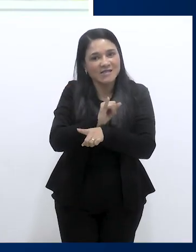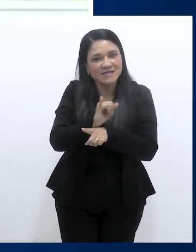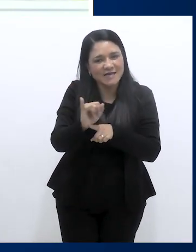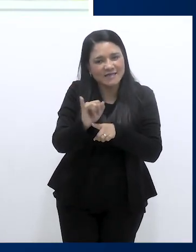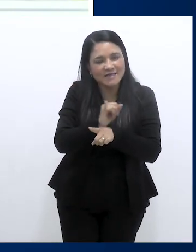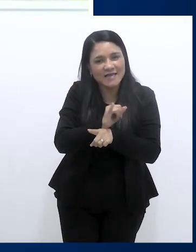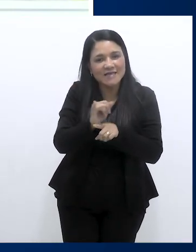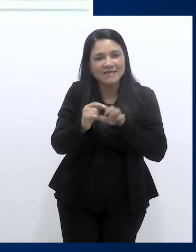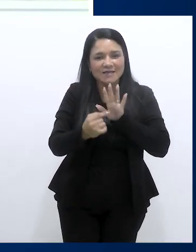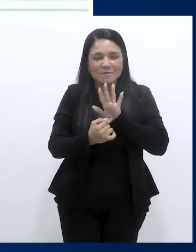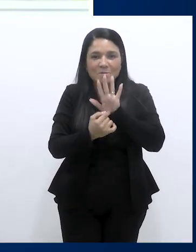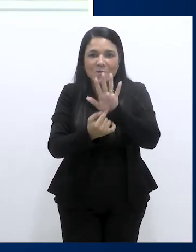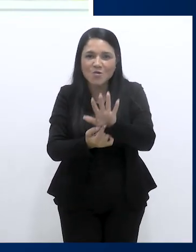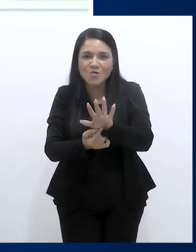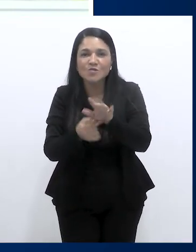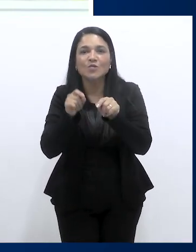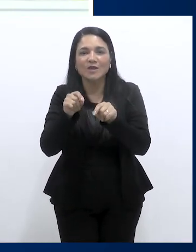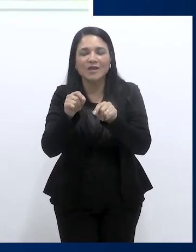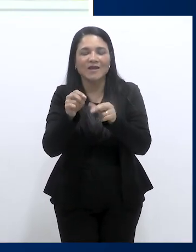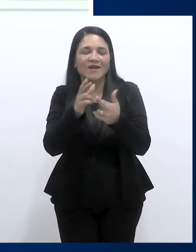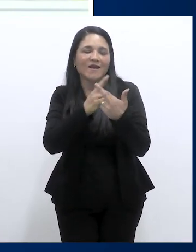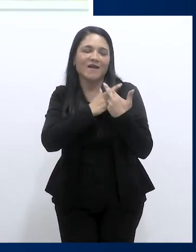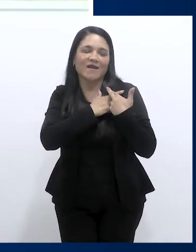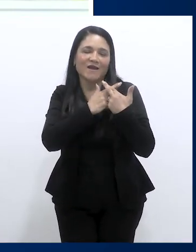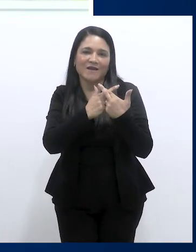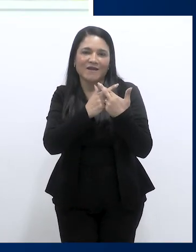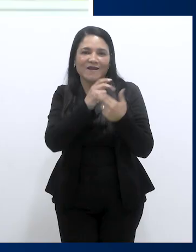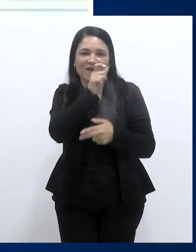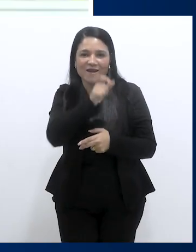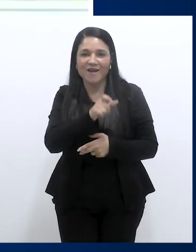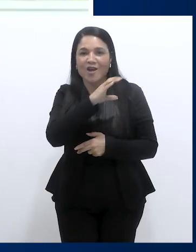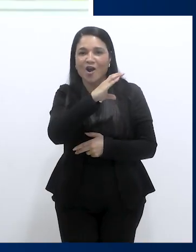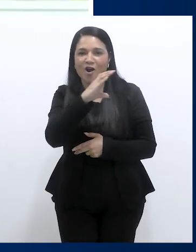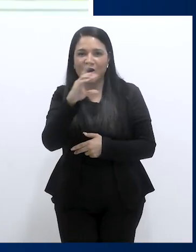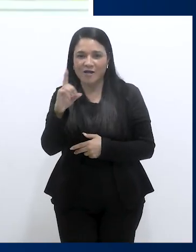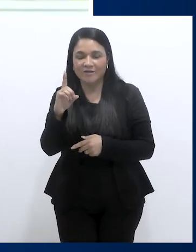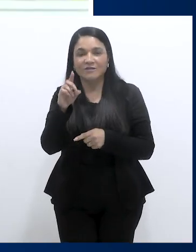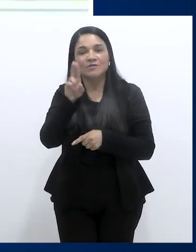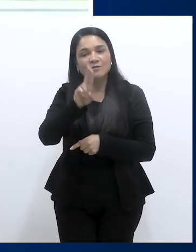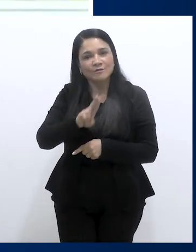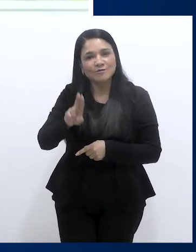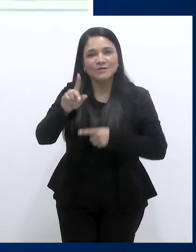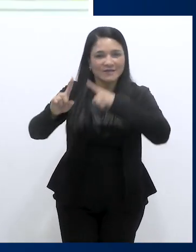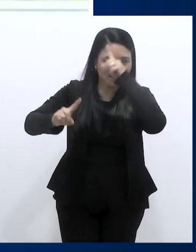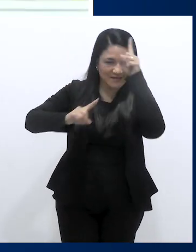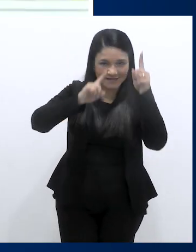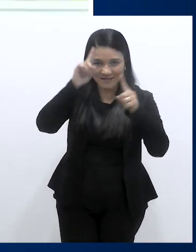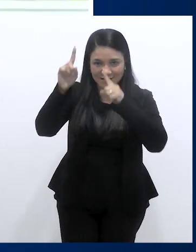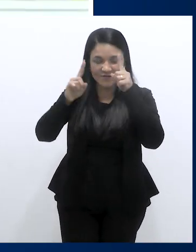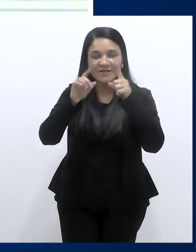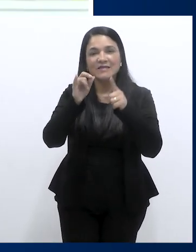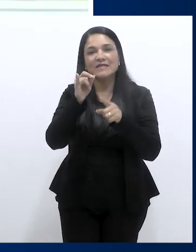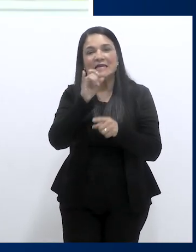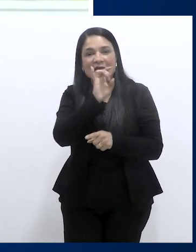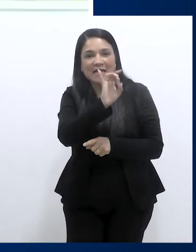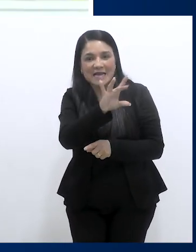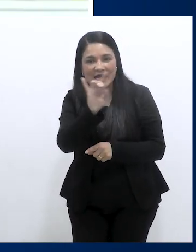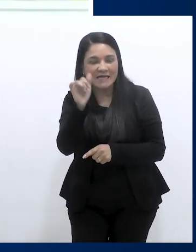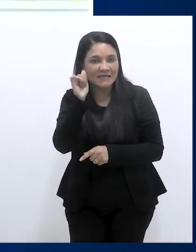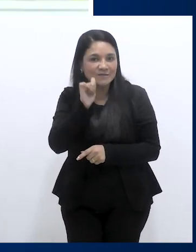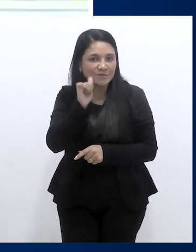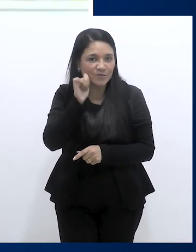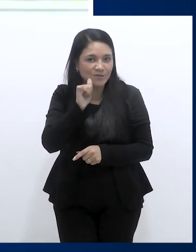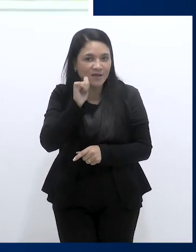a forma que se apresenta é da anfitriã. A gente também usa muito a nossa criatividade,